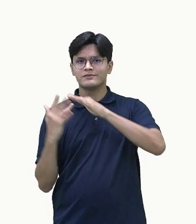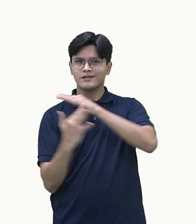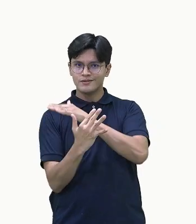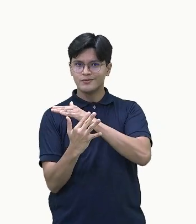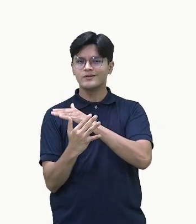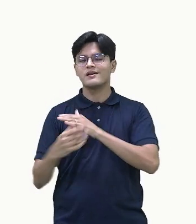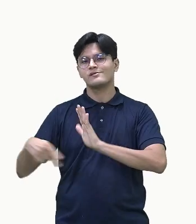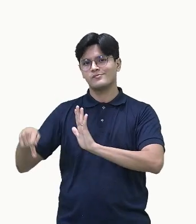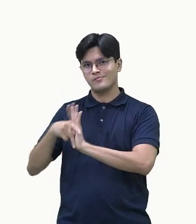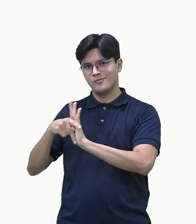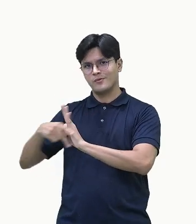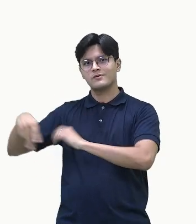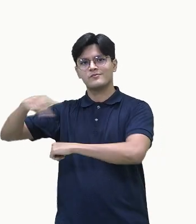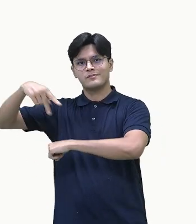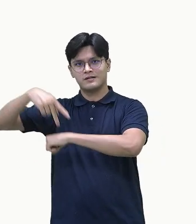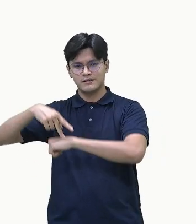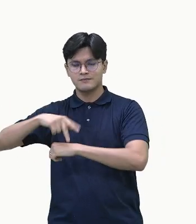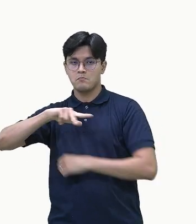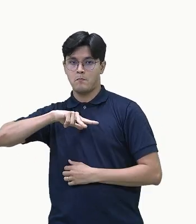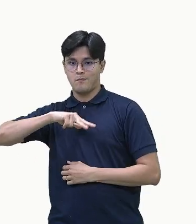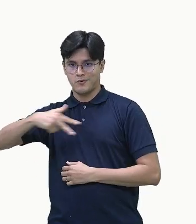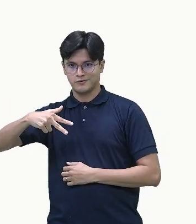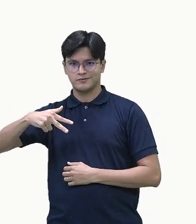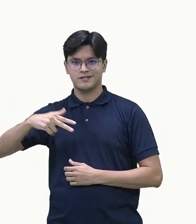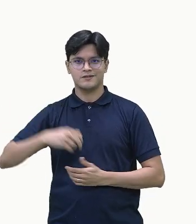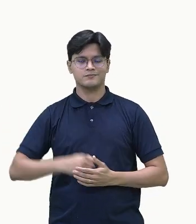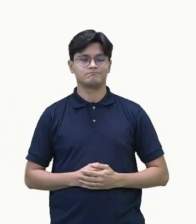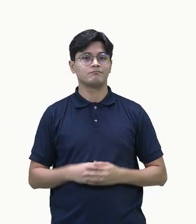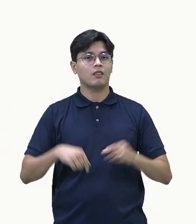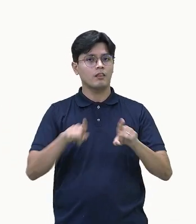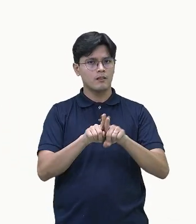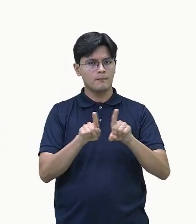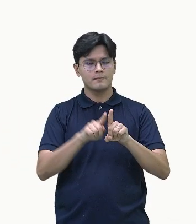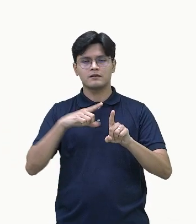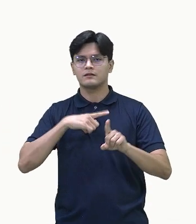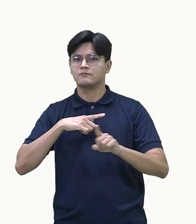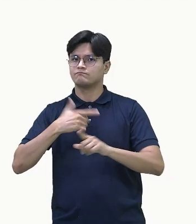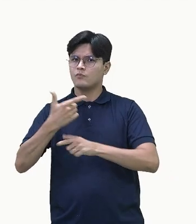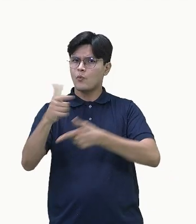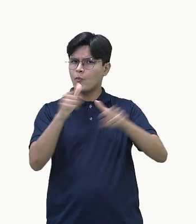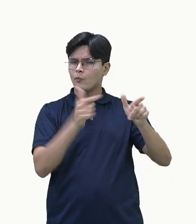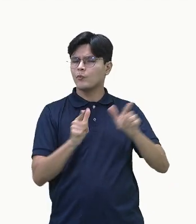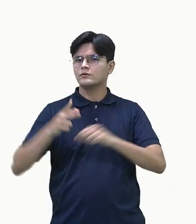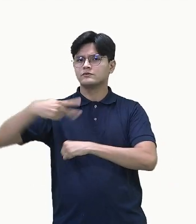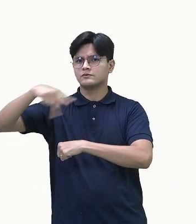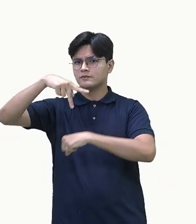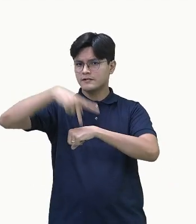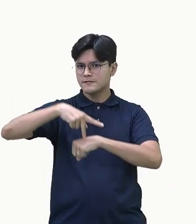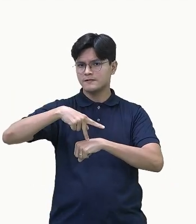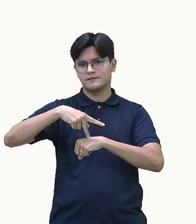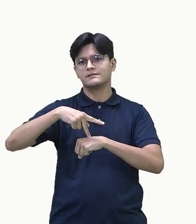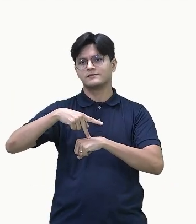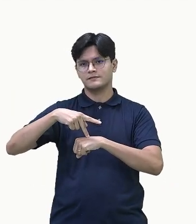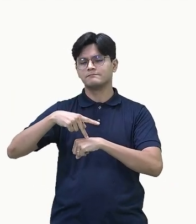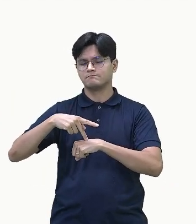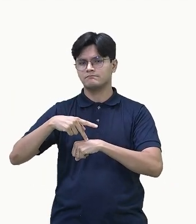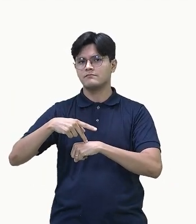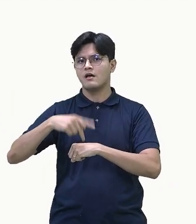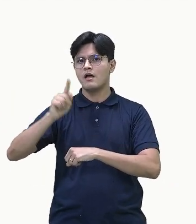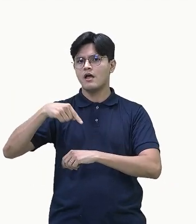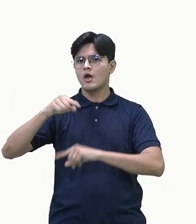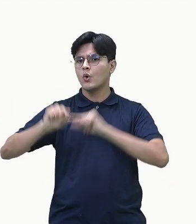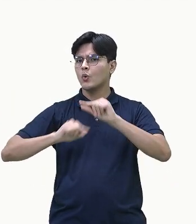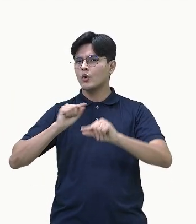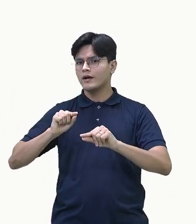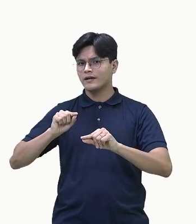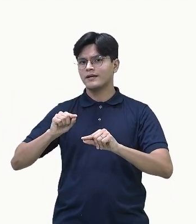Portugal, tá legal? E também nós temos outros países de origem, o que esses países irão